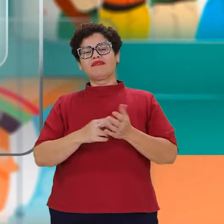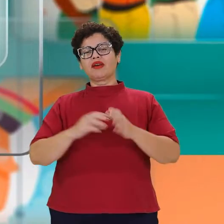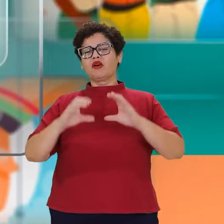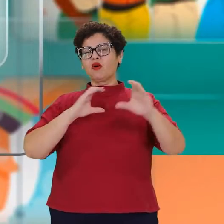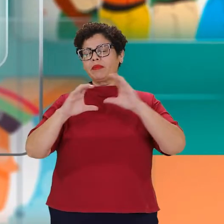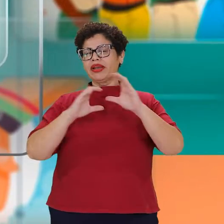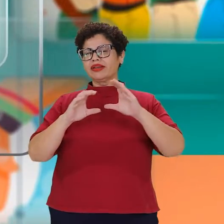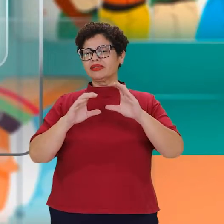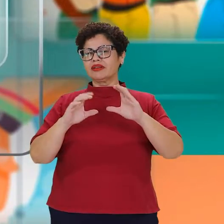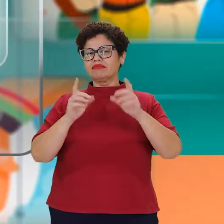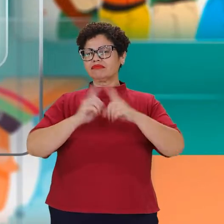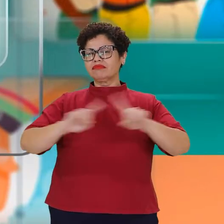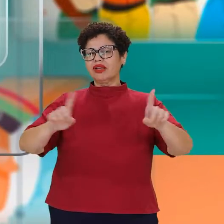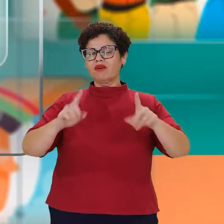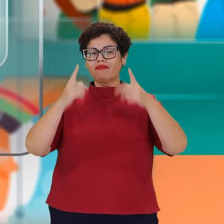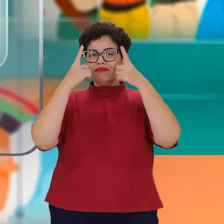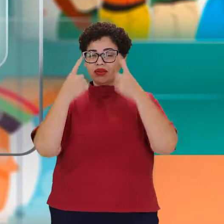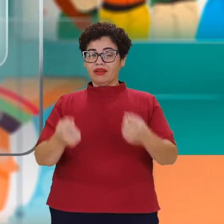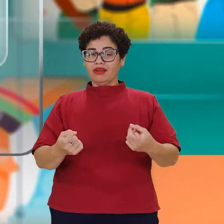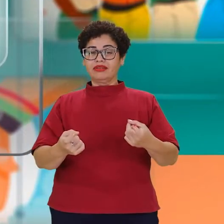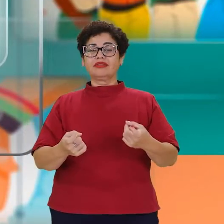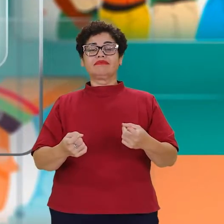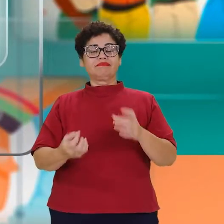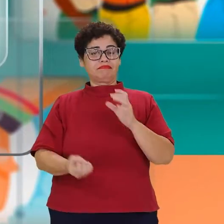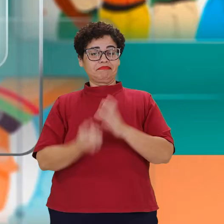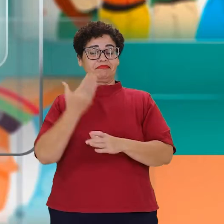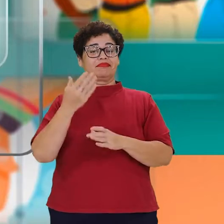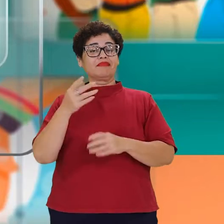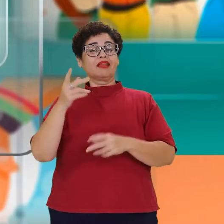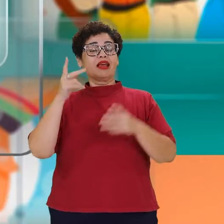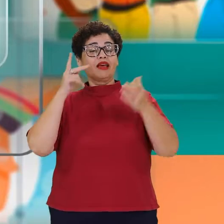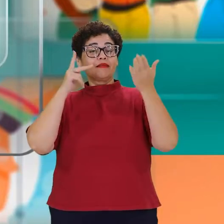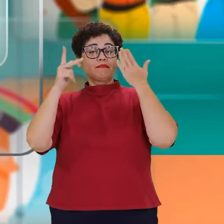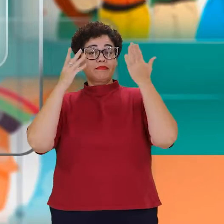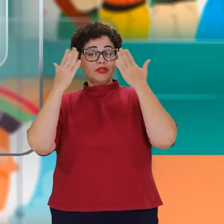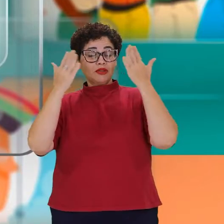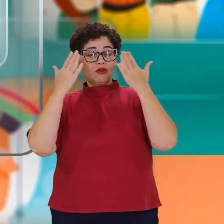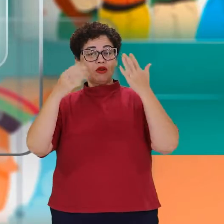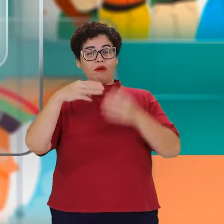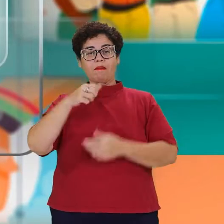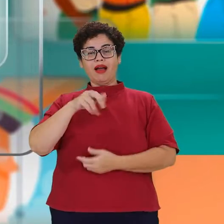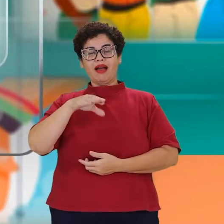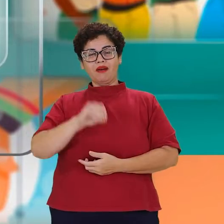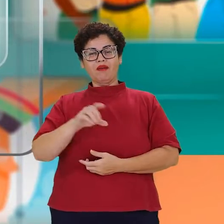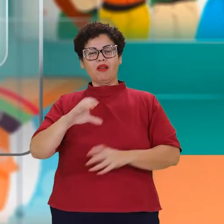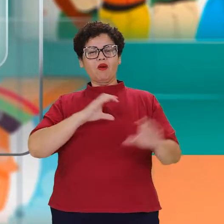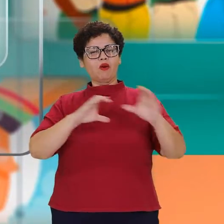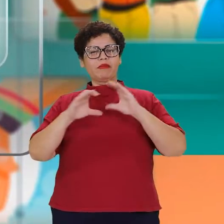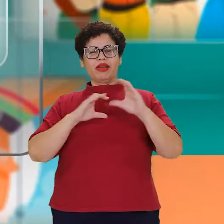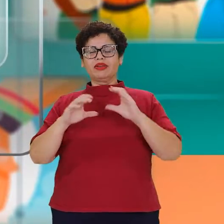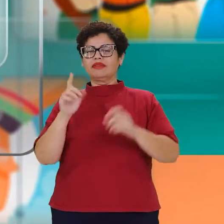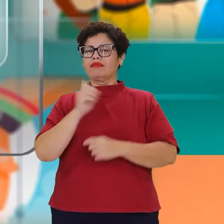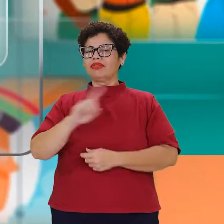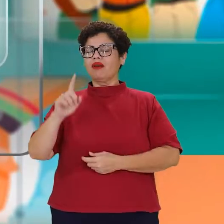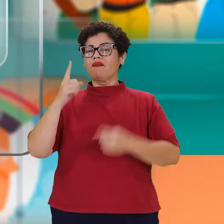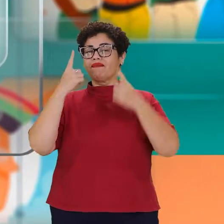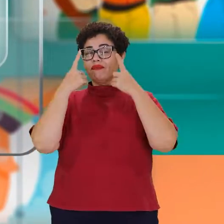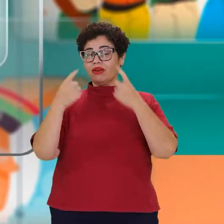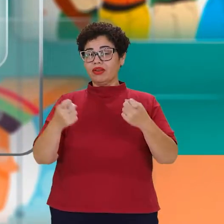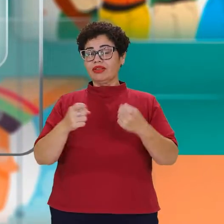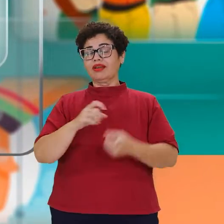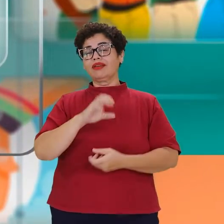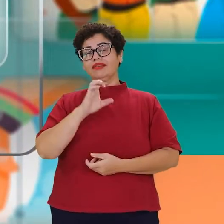ser comunicação não violenta? Criada pelo psicólogo Marshall Rosenberg, a comunicação não violenta,